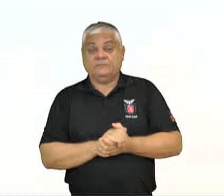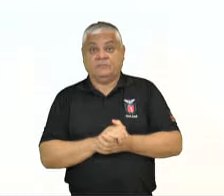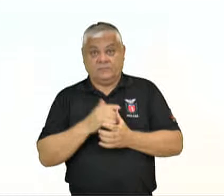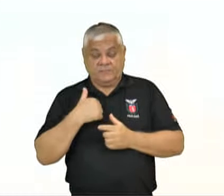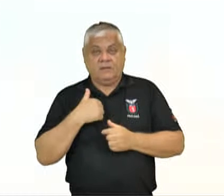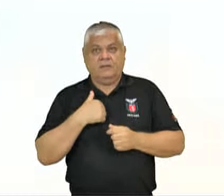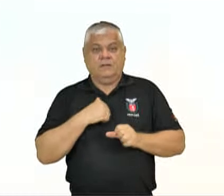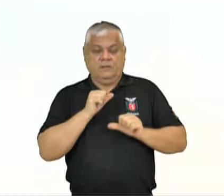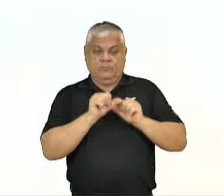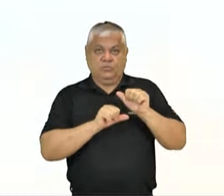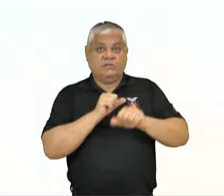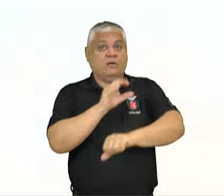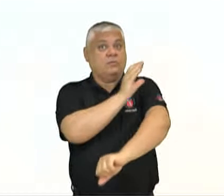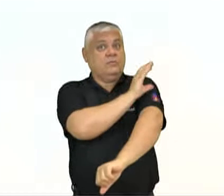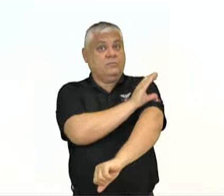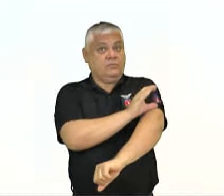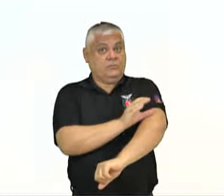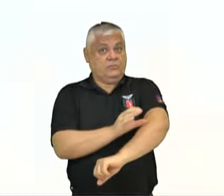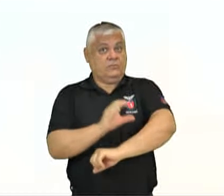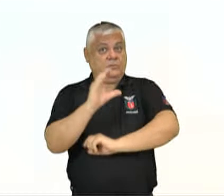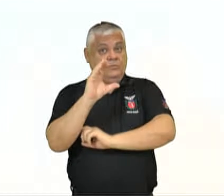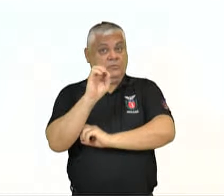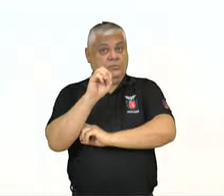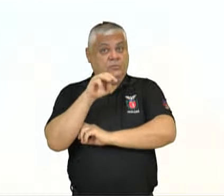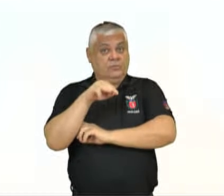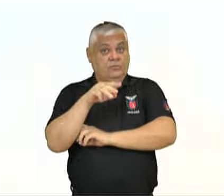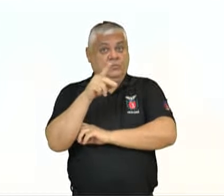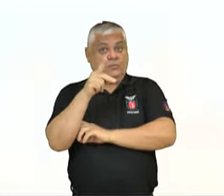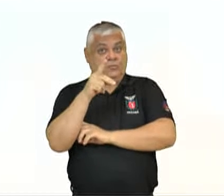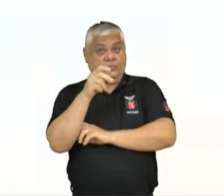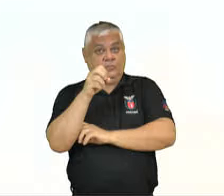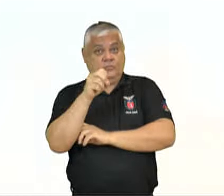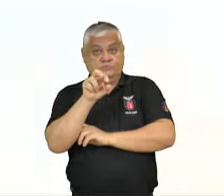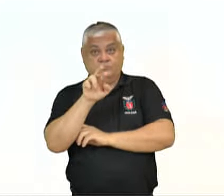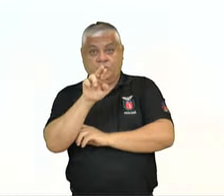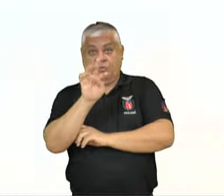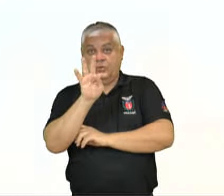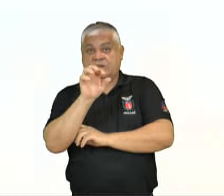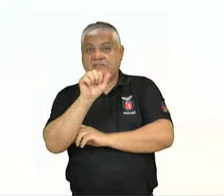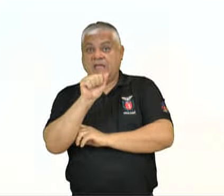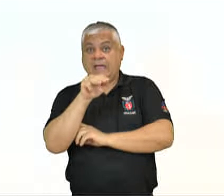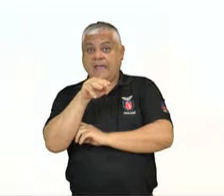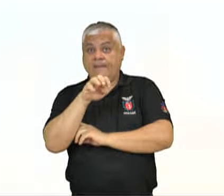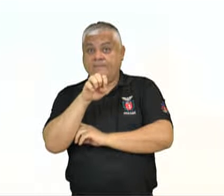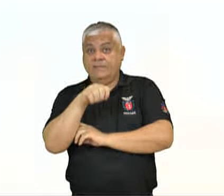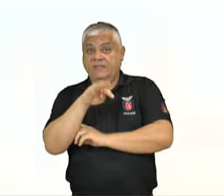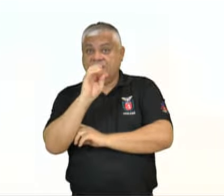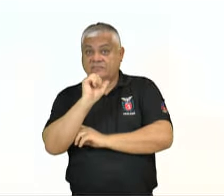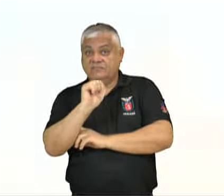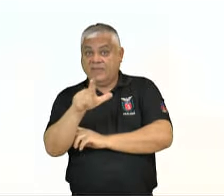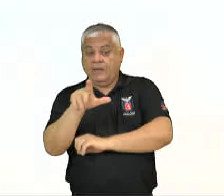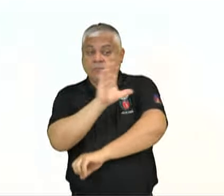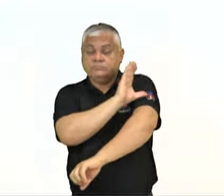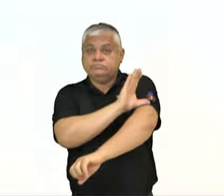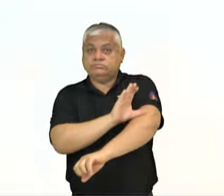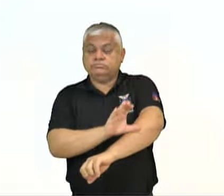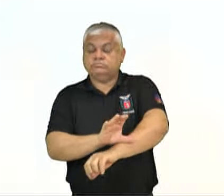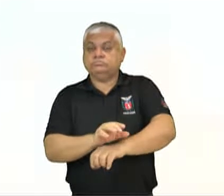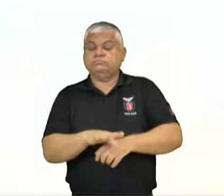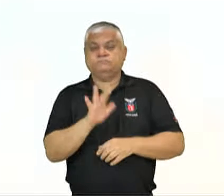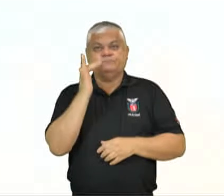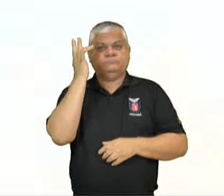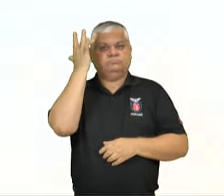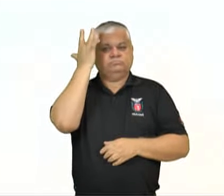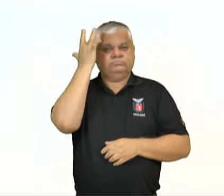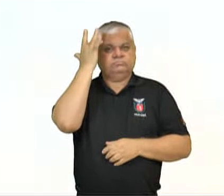mudanças comportamentais, elas acontecem porque elas estão relacionadas ao amadurecimento